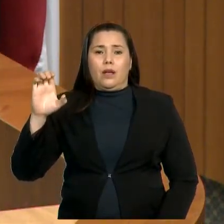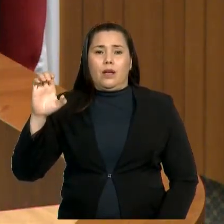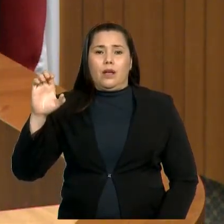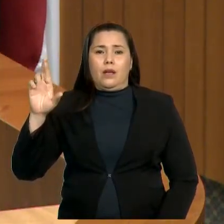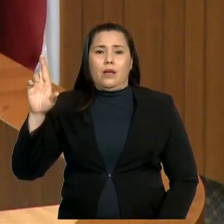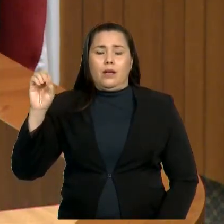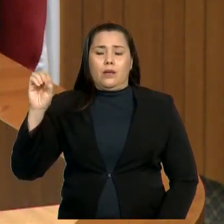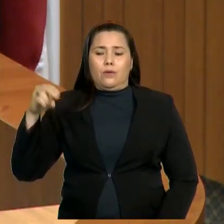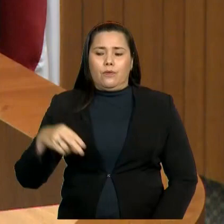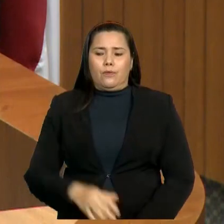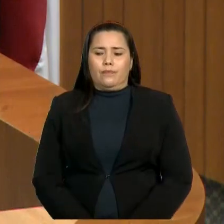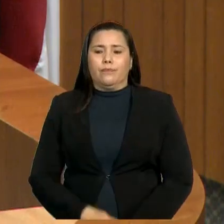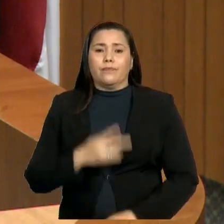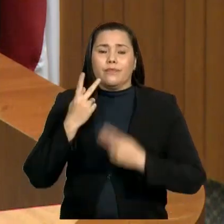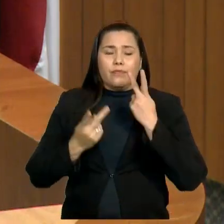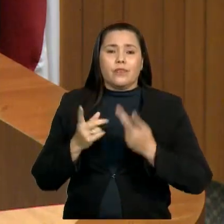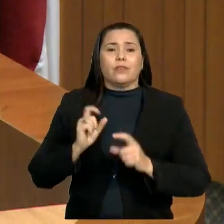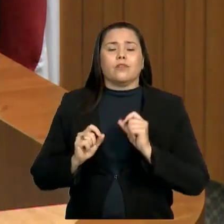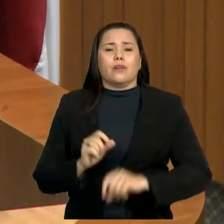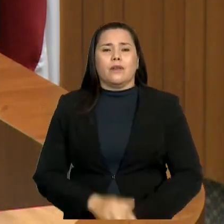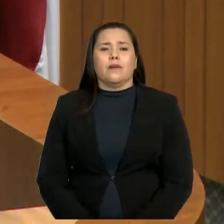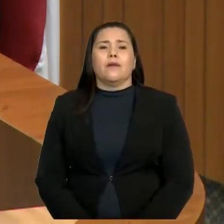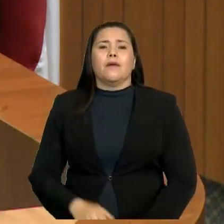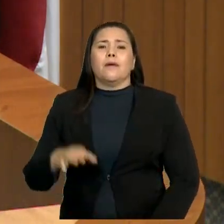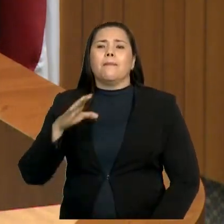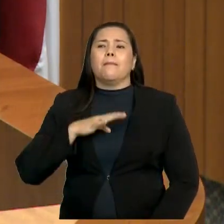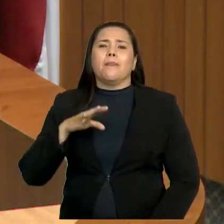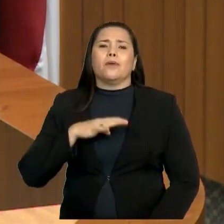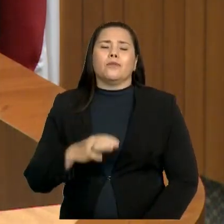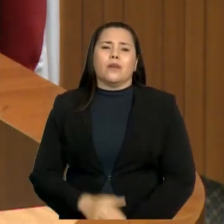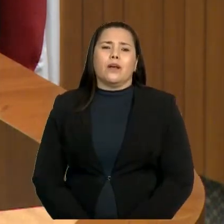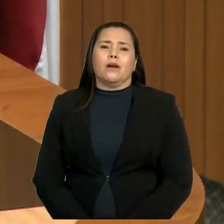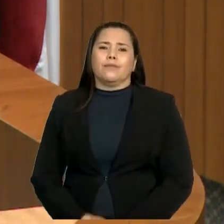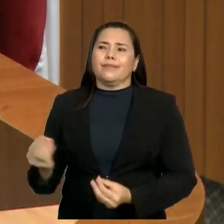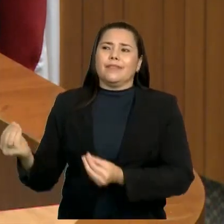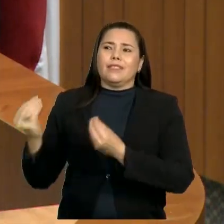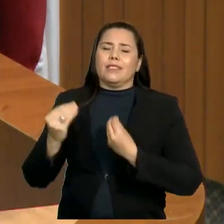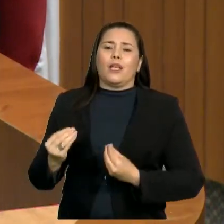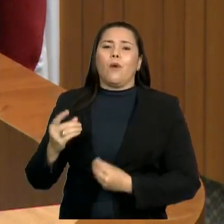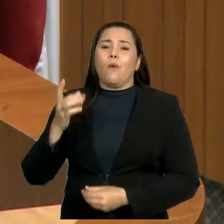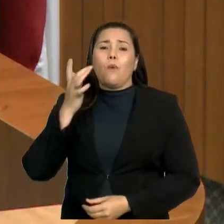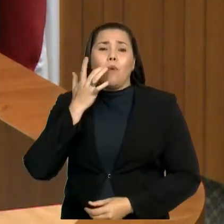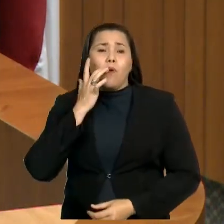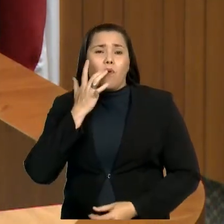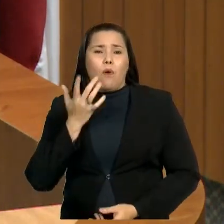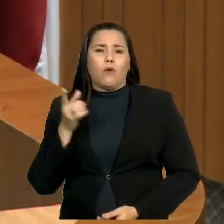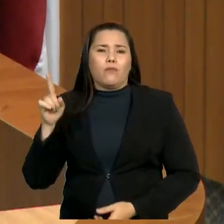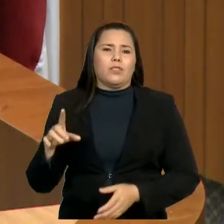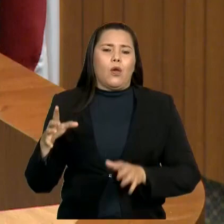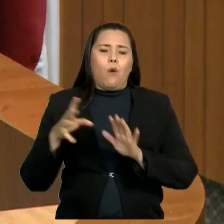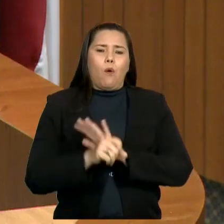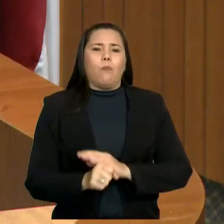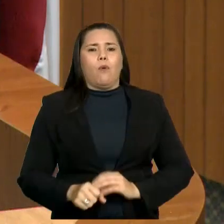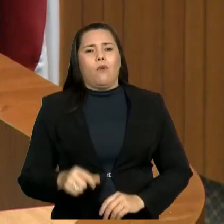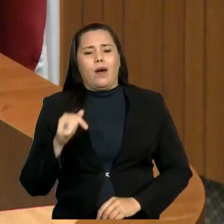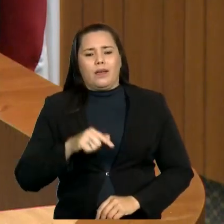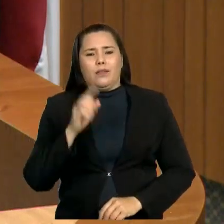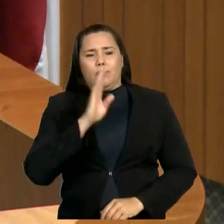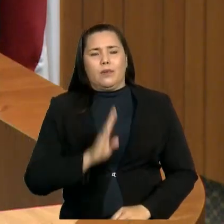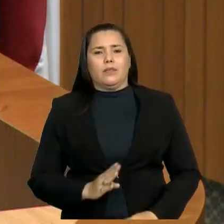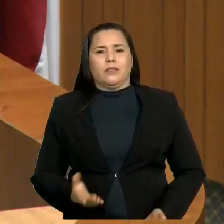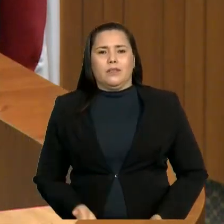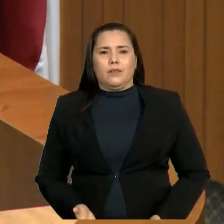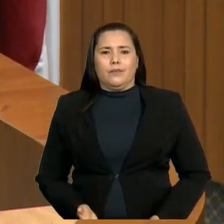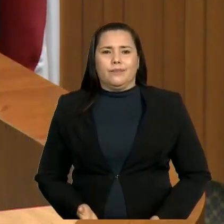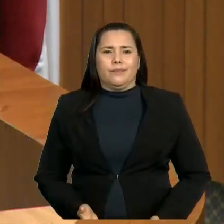Brasil olha estabilidade diplomática que ele gera com uma besteira que ele fala né então não tem nada de incoerente